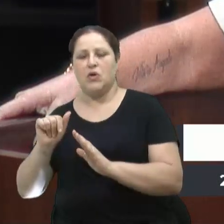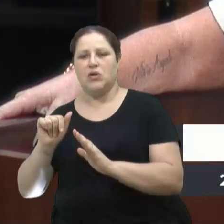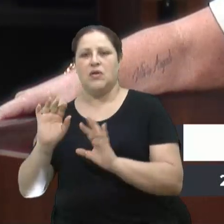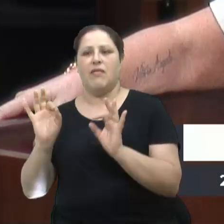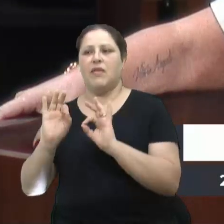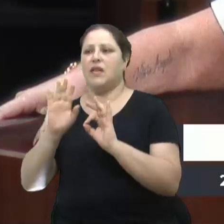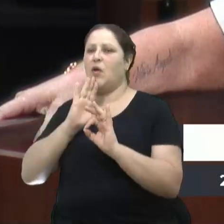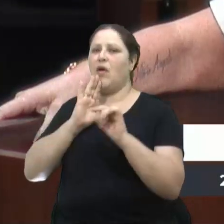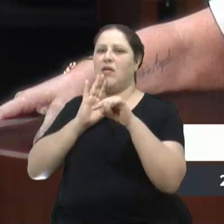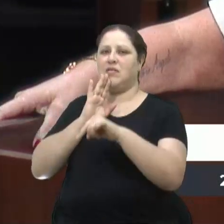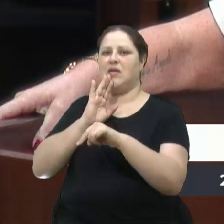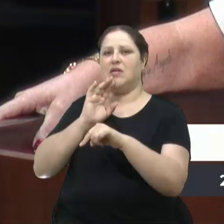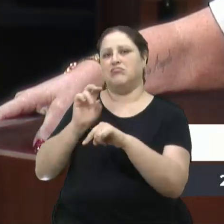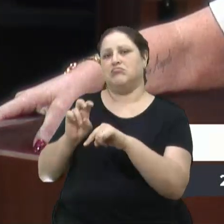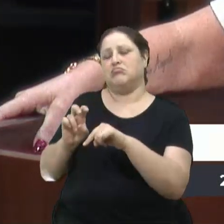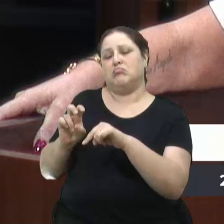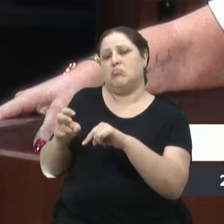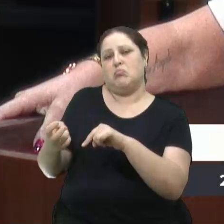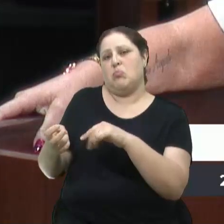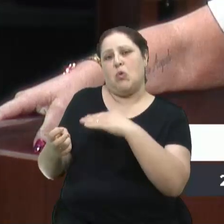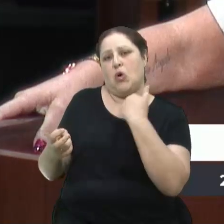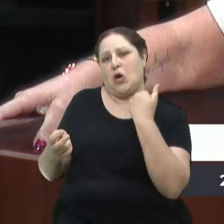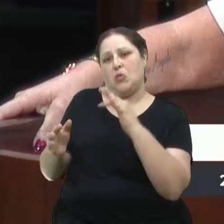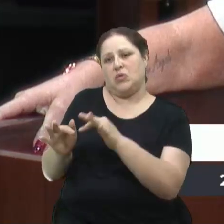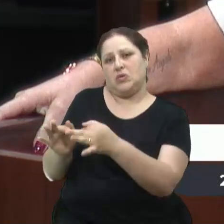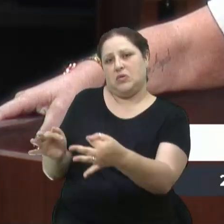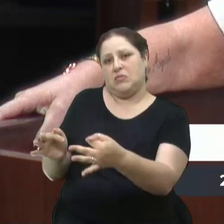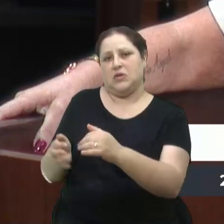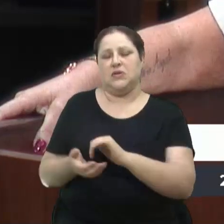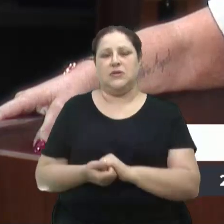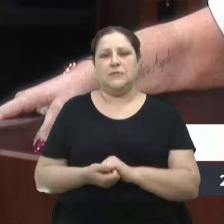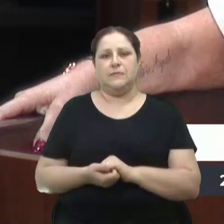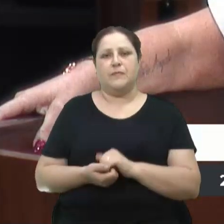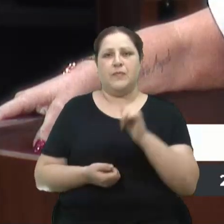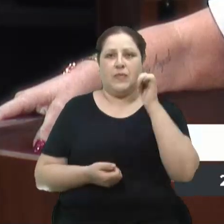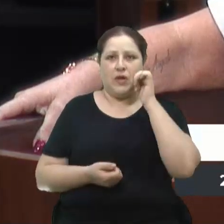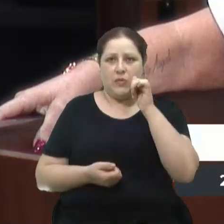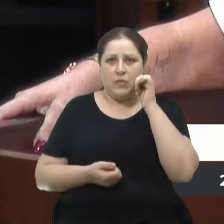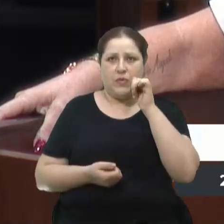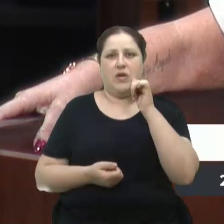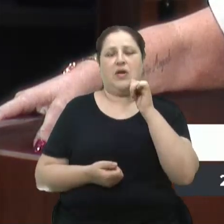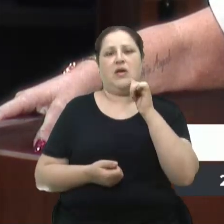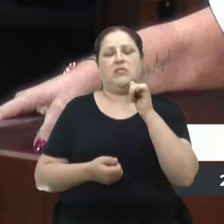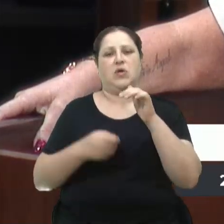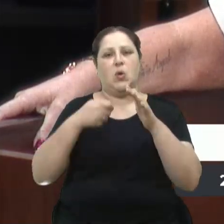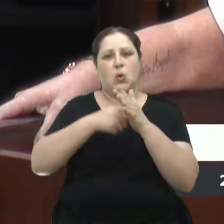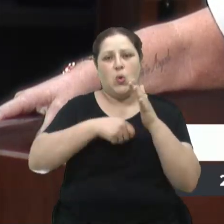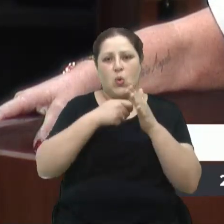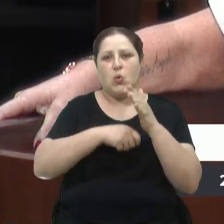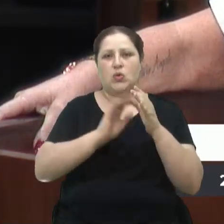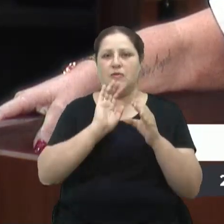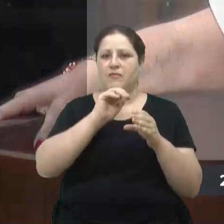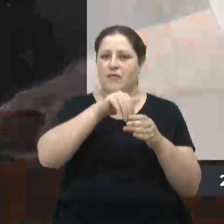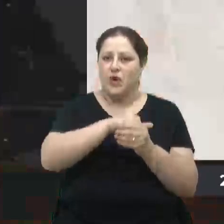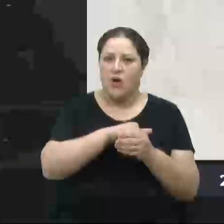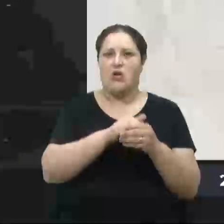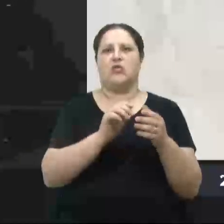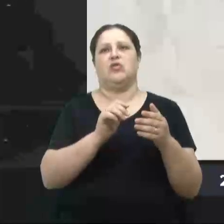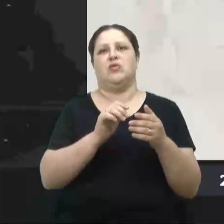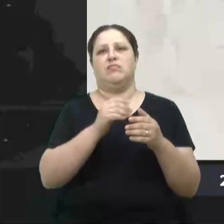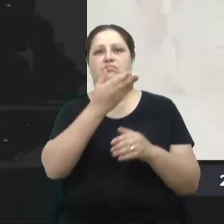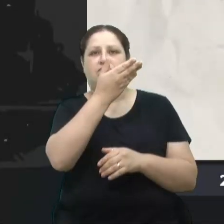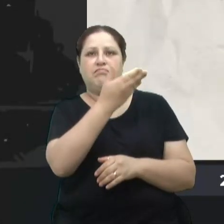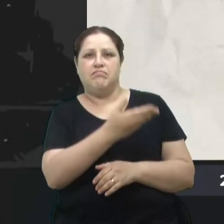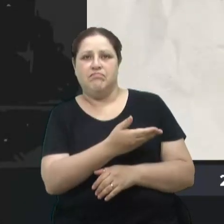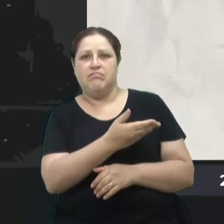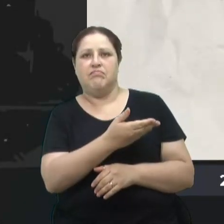abolicionista, cadete do Exército, sufragista Harriet Tubman ajudou sua família e outros escravos